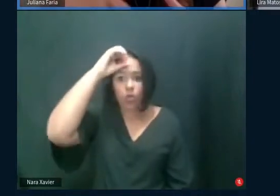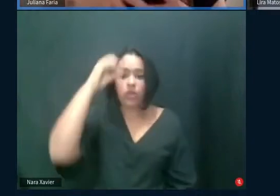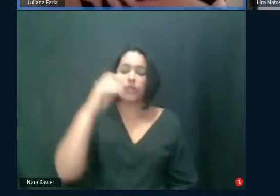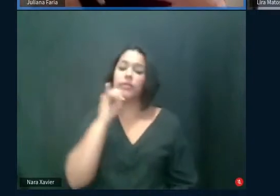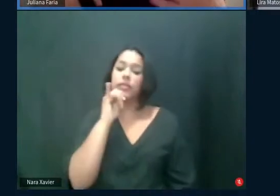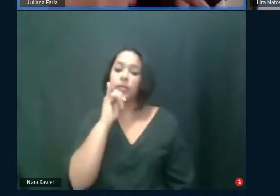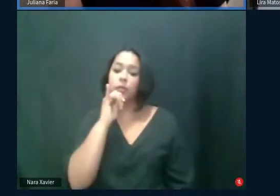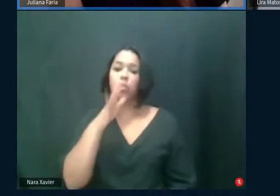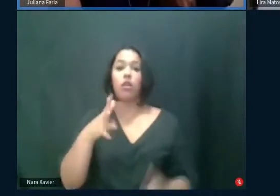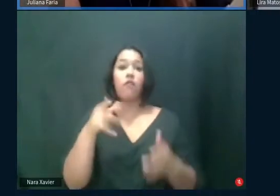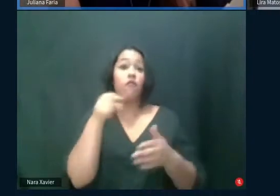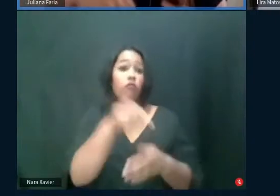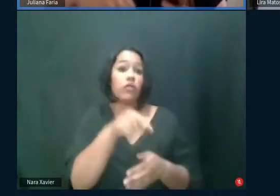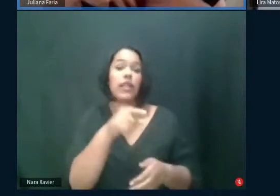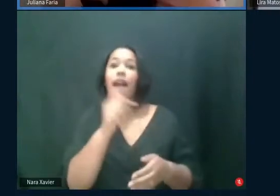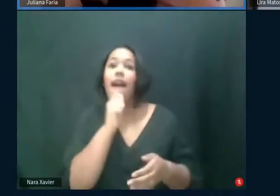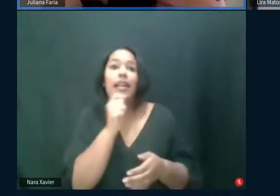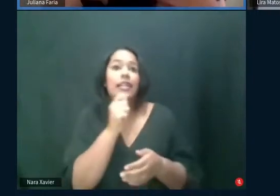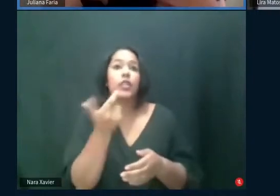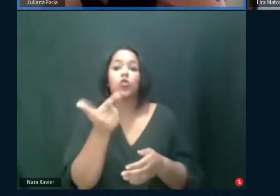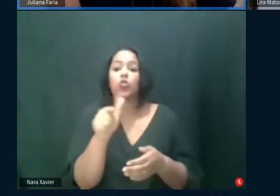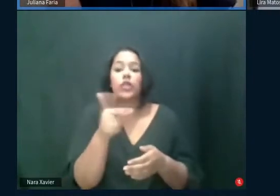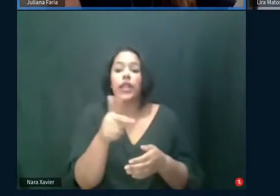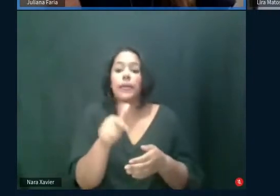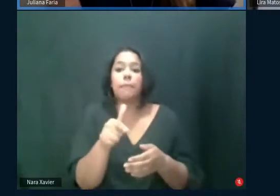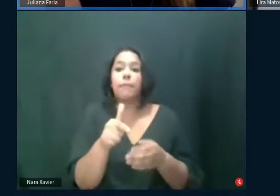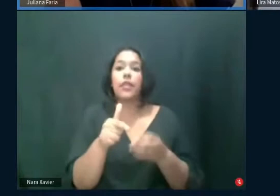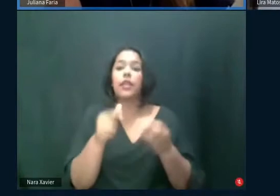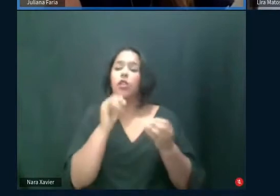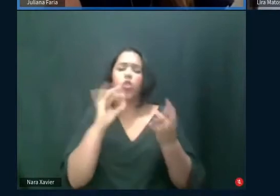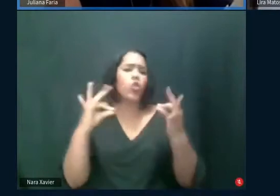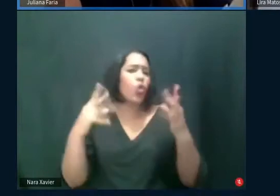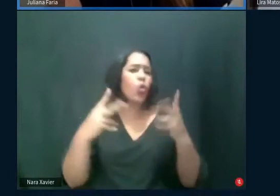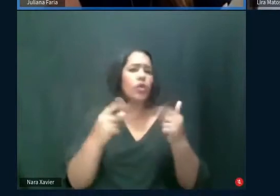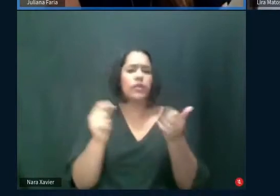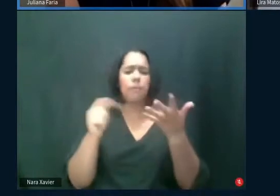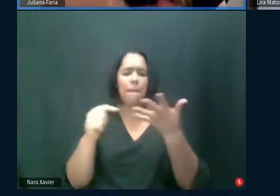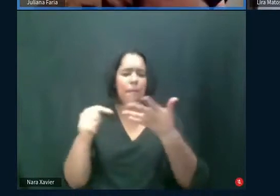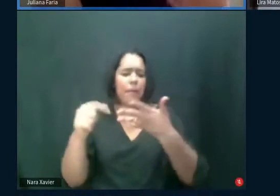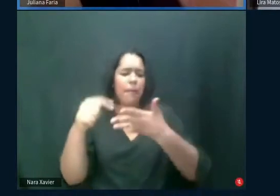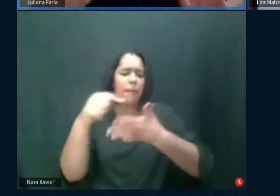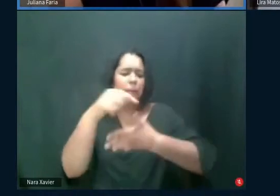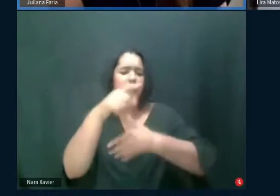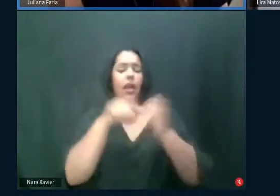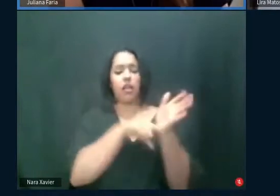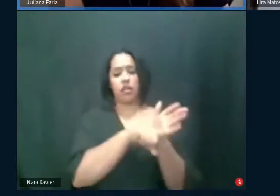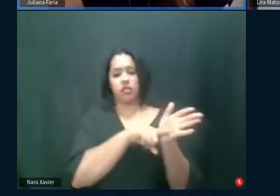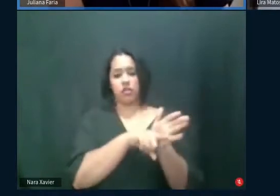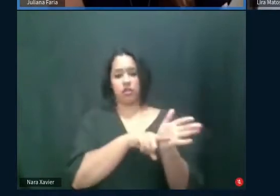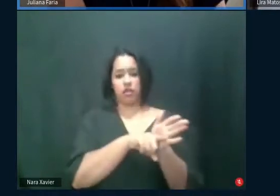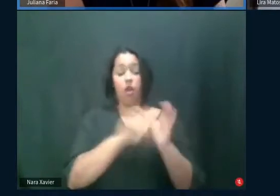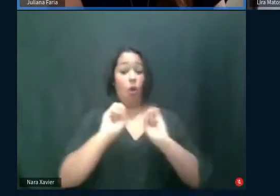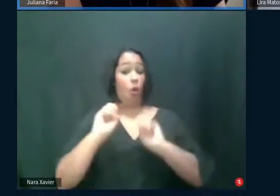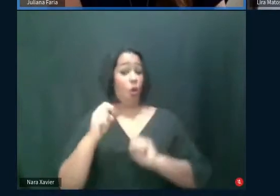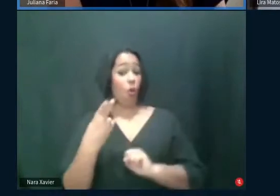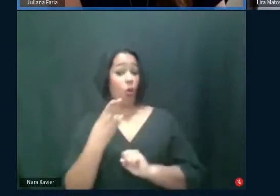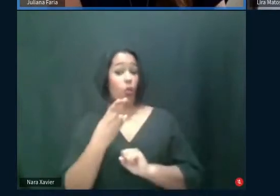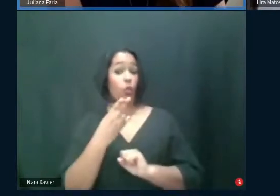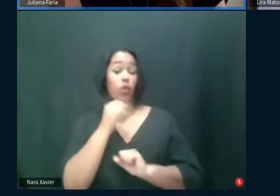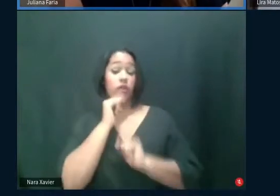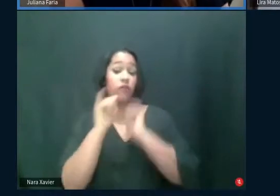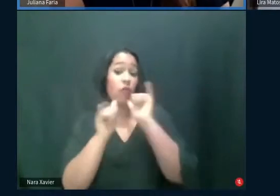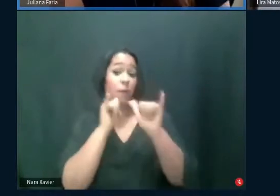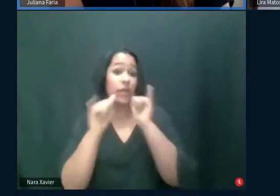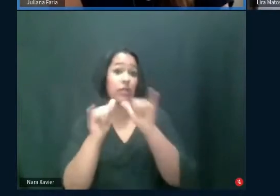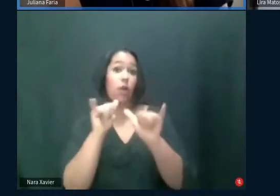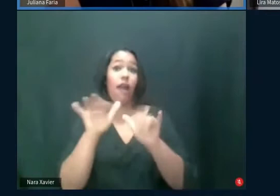ser que você não tenha tantos elementos de análise para serem colocados, ou dados que estão muitas vezes ocultos aí, que não